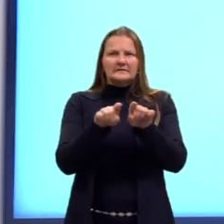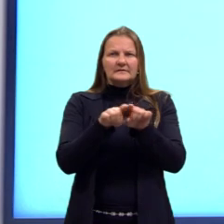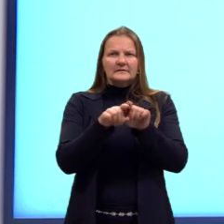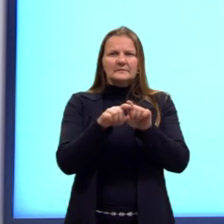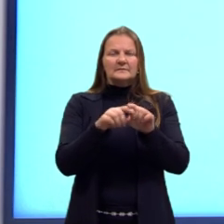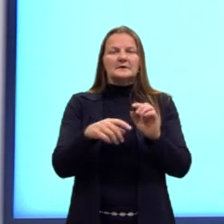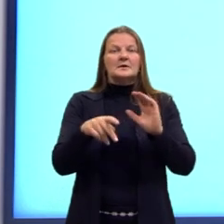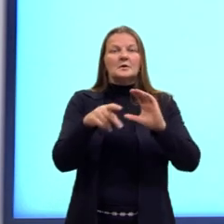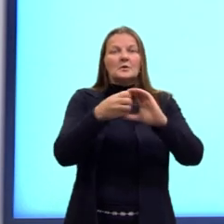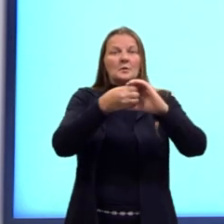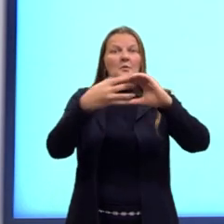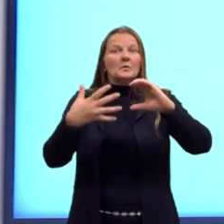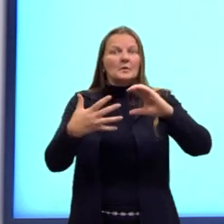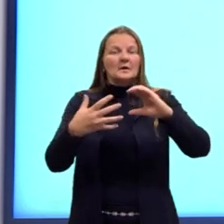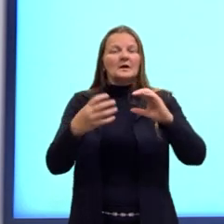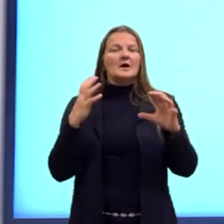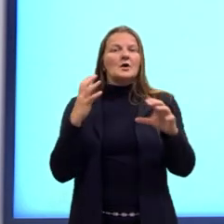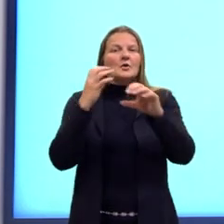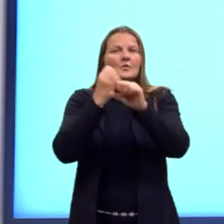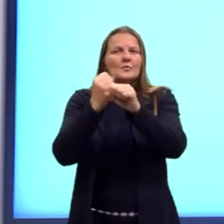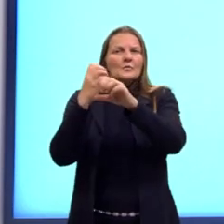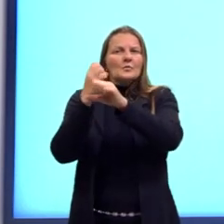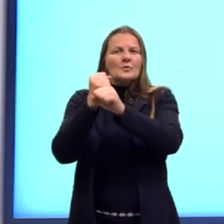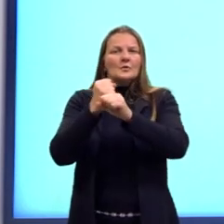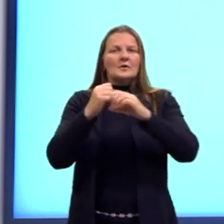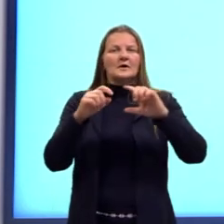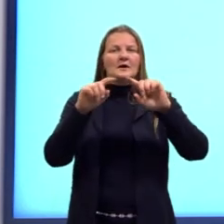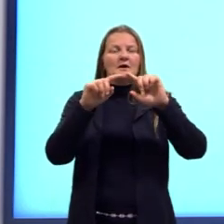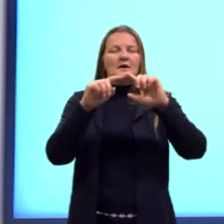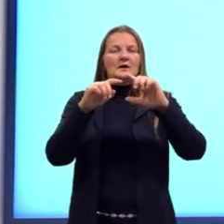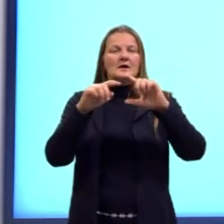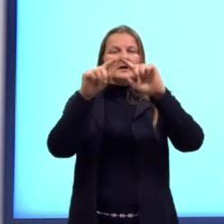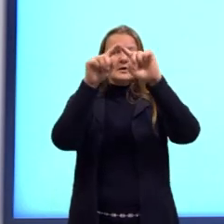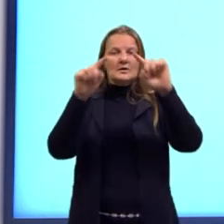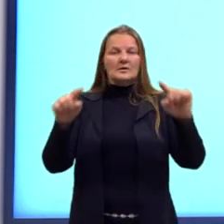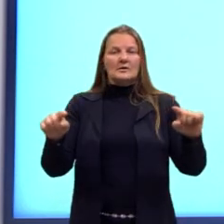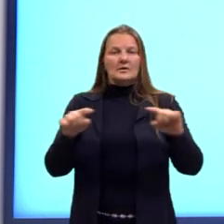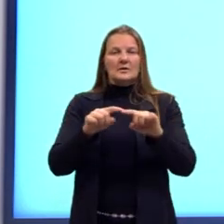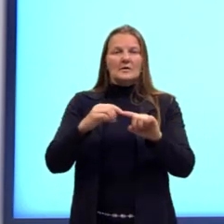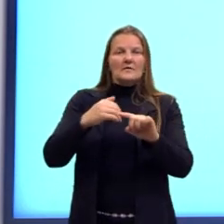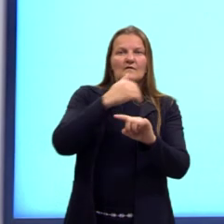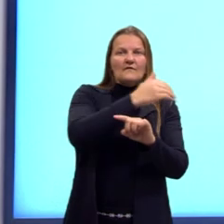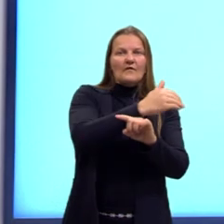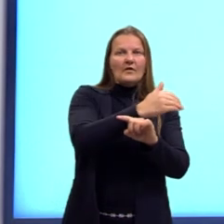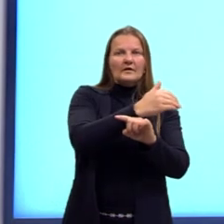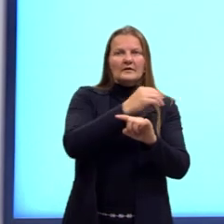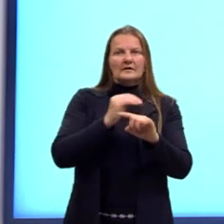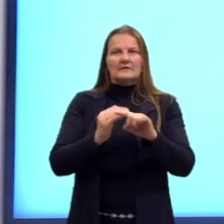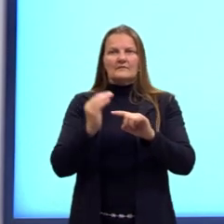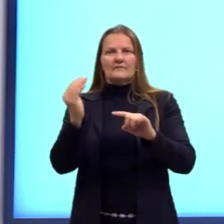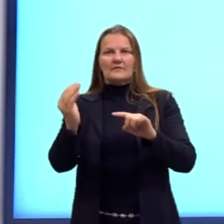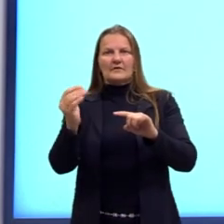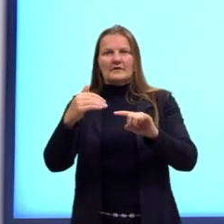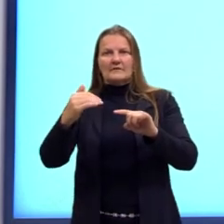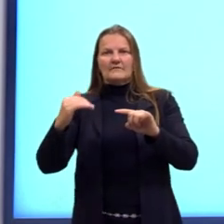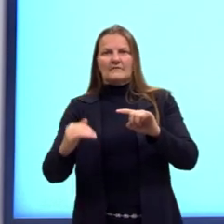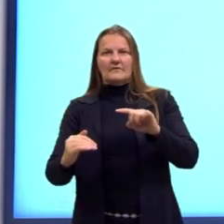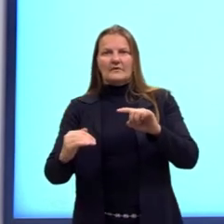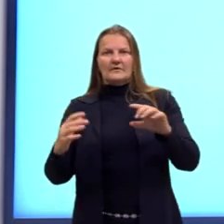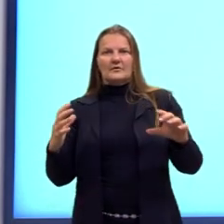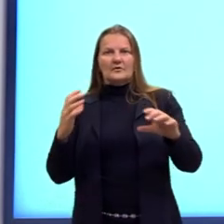trouxe então para destacar também a soma dos ângulos externos nós falamos quem um polígono qualquer a